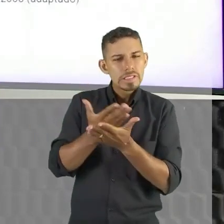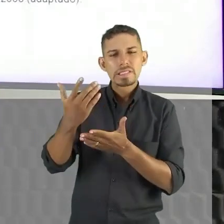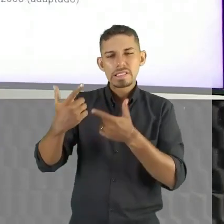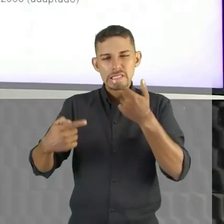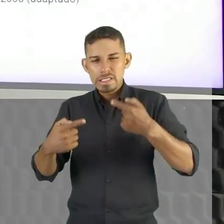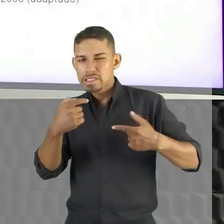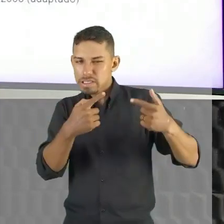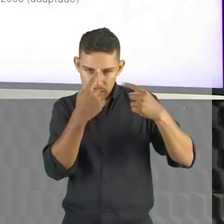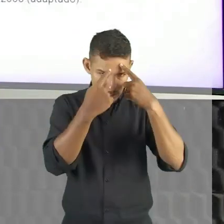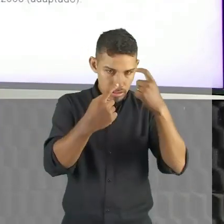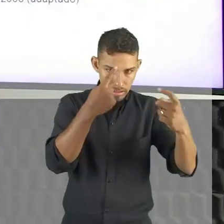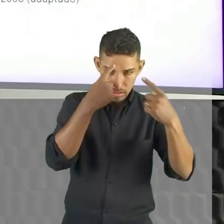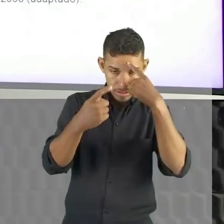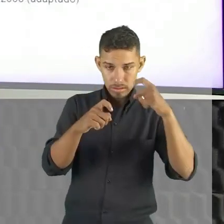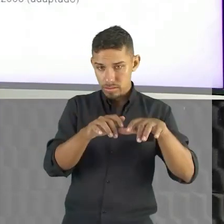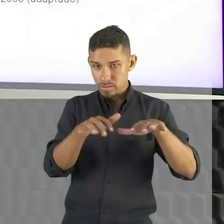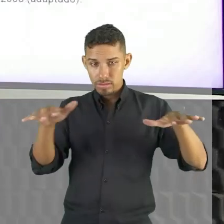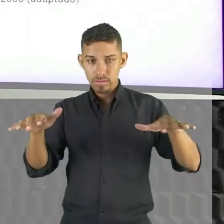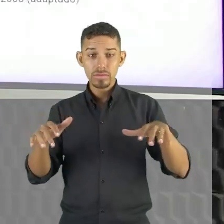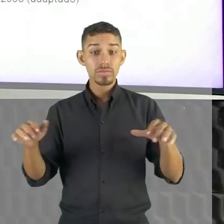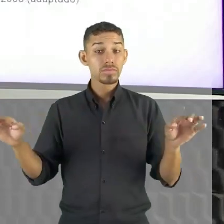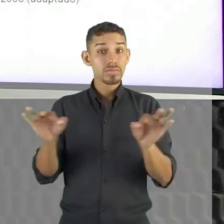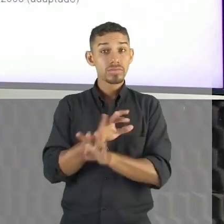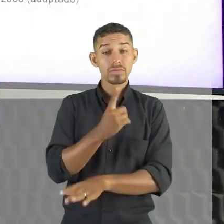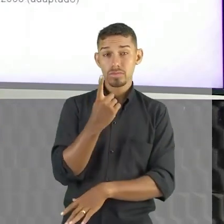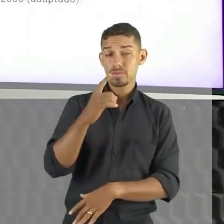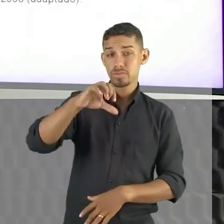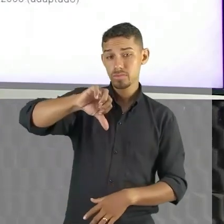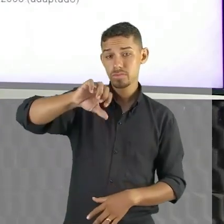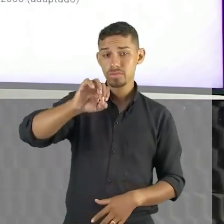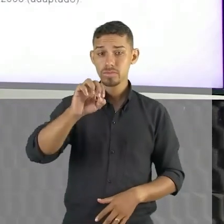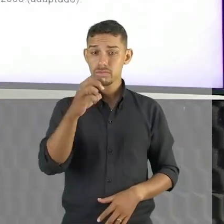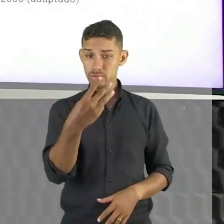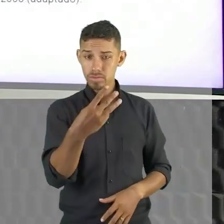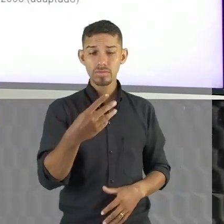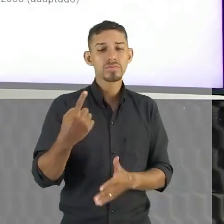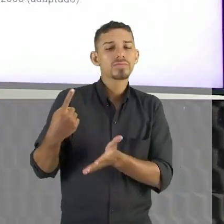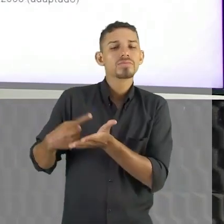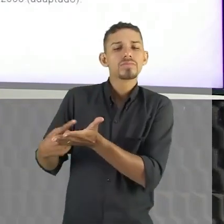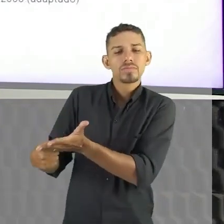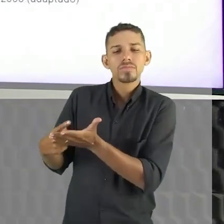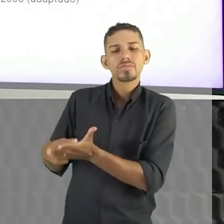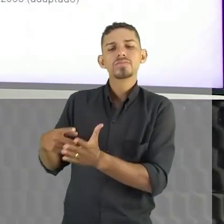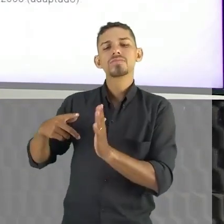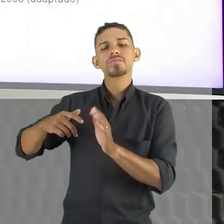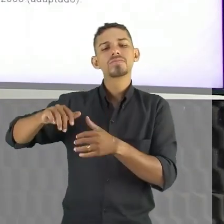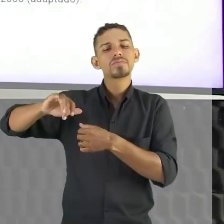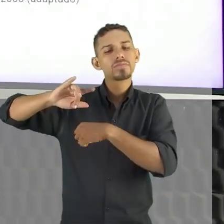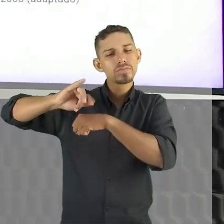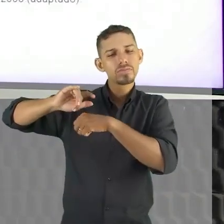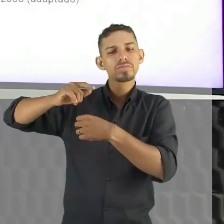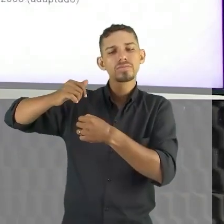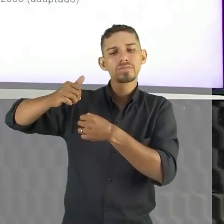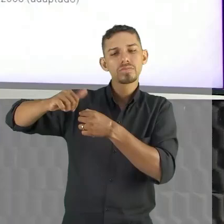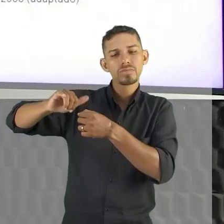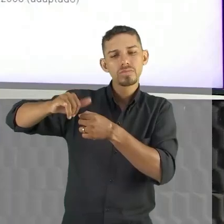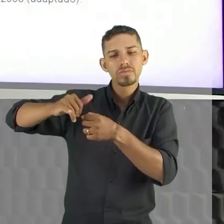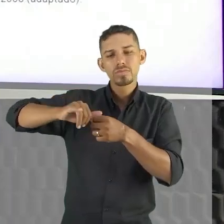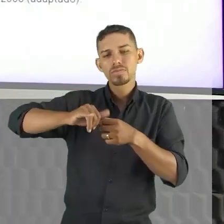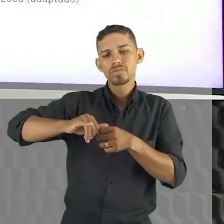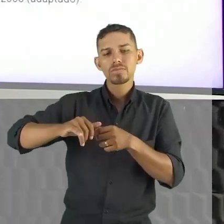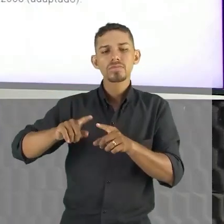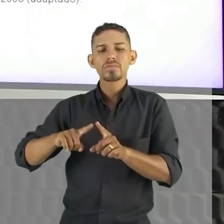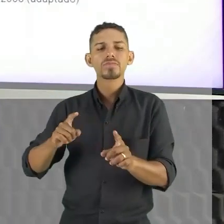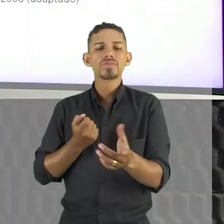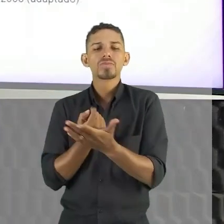lados da fronteira. O conflito só terminou em 1903, com a assinatura do Tratado de Petrópolis, pelo qual o Brasil comprou o território por 2 milhões de